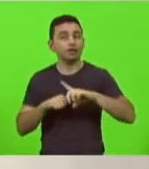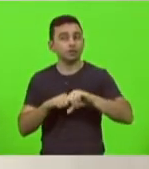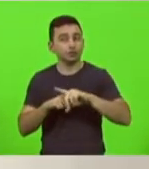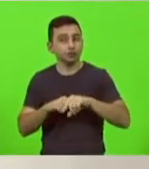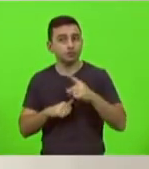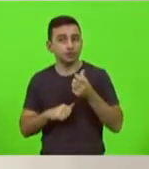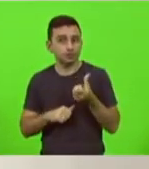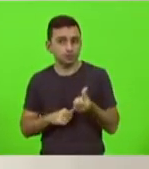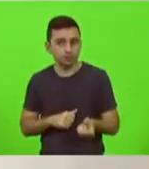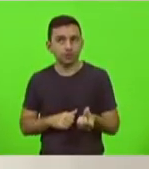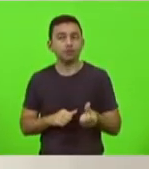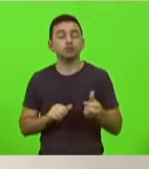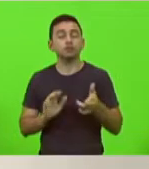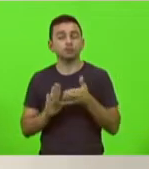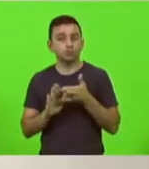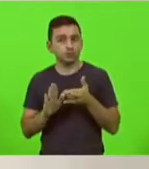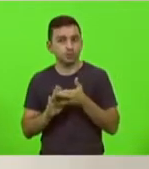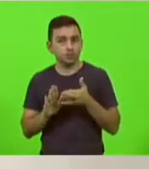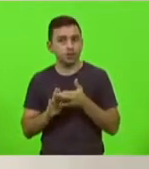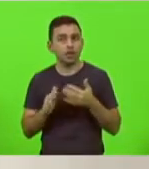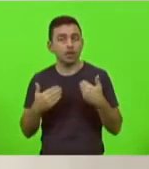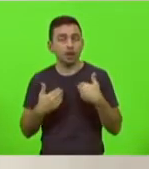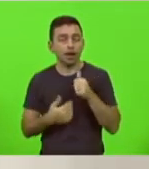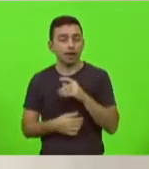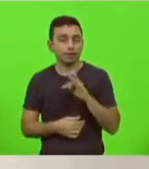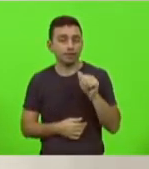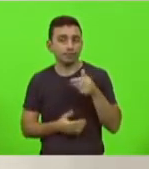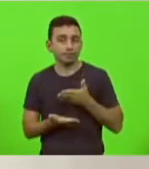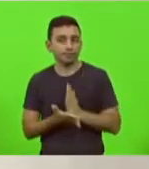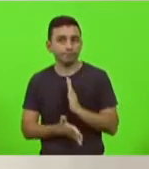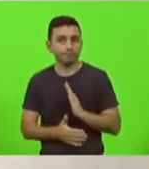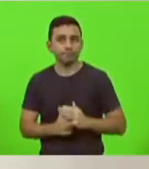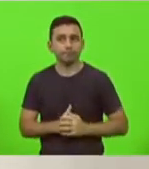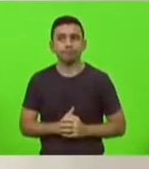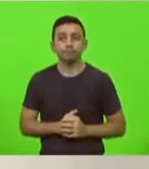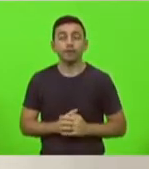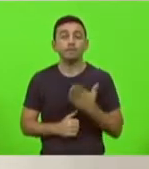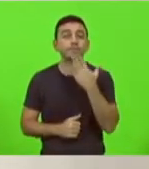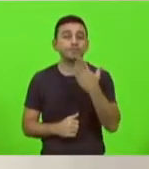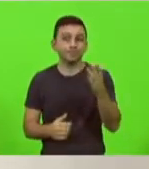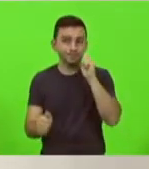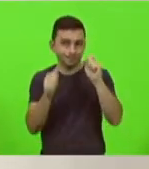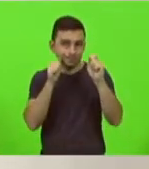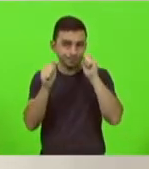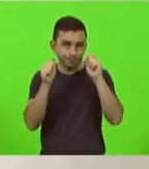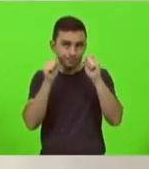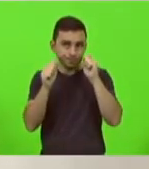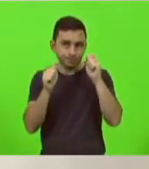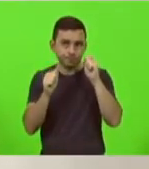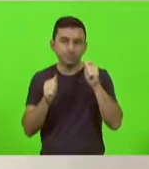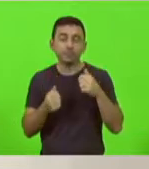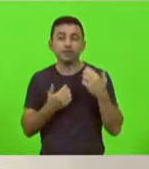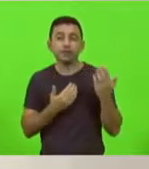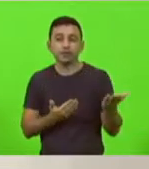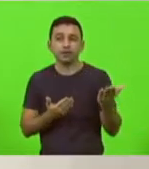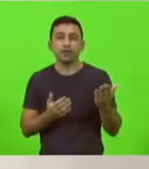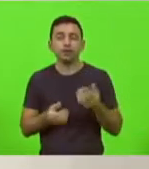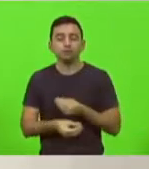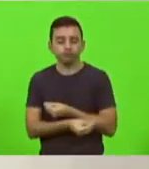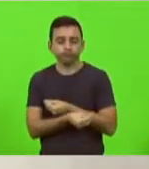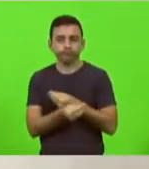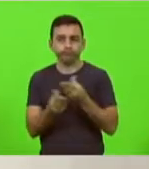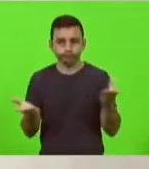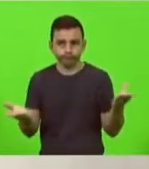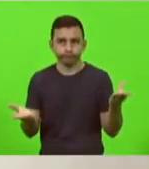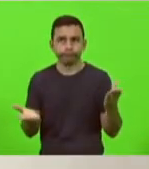do Regimento Interno, dou a ata por aprovada. Solicito à assessoria que proceda à distribuição